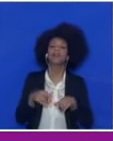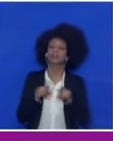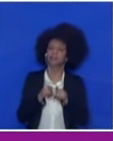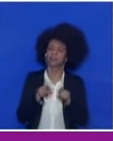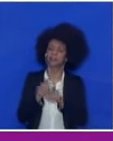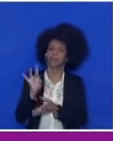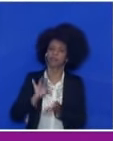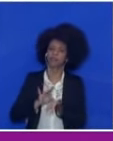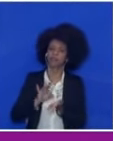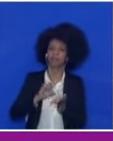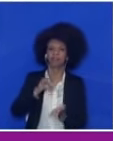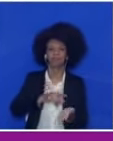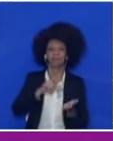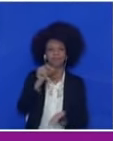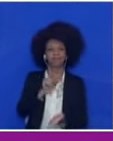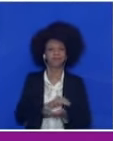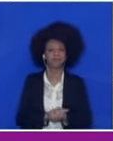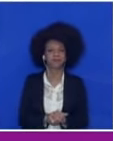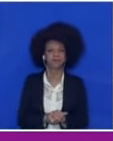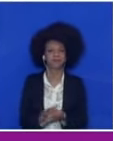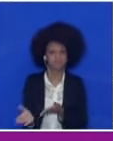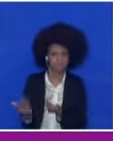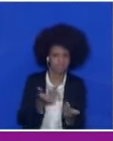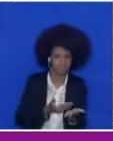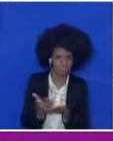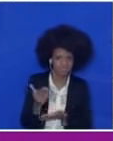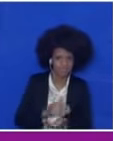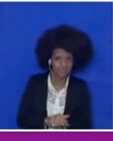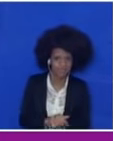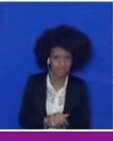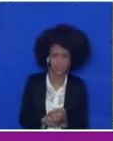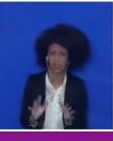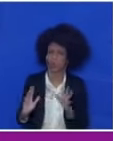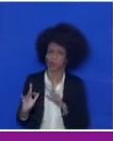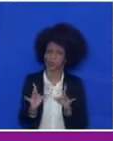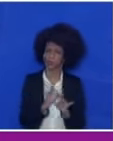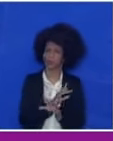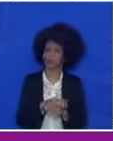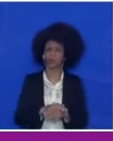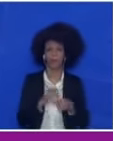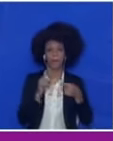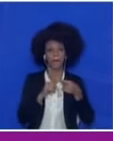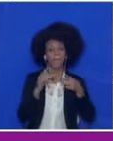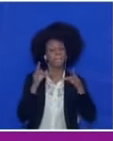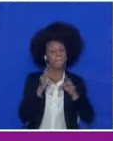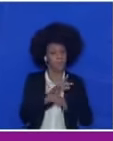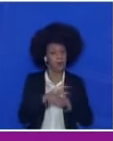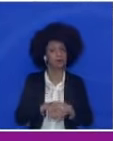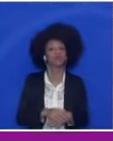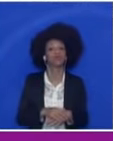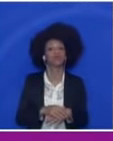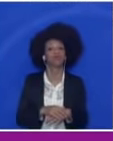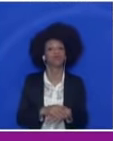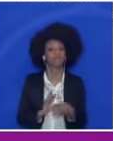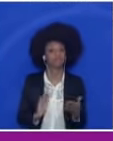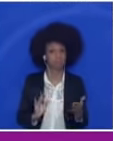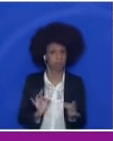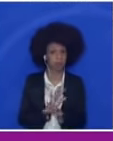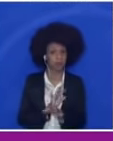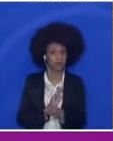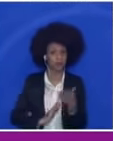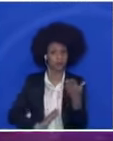agora também vão validar o nosso sorteio. Então vamos começar? Por aqui está tudo pronto, Globo número 1 preparado, bolas